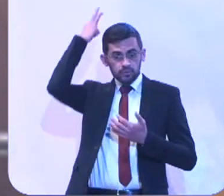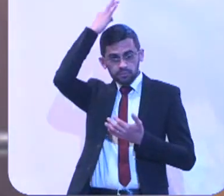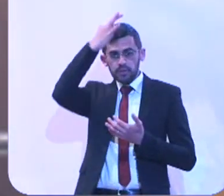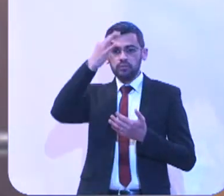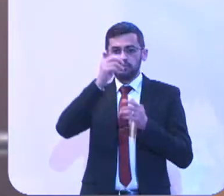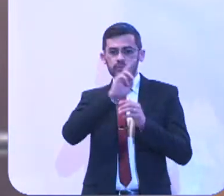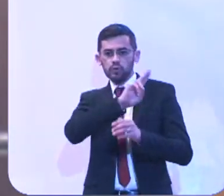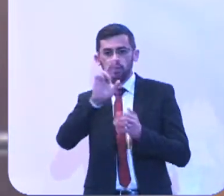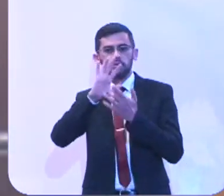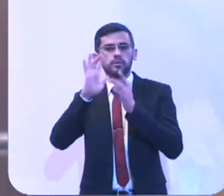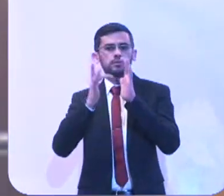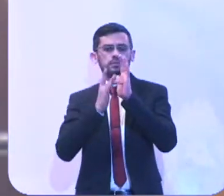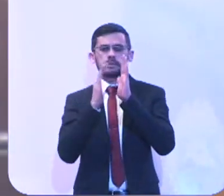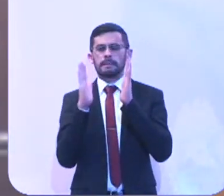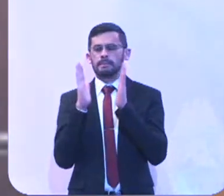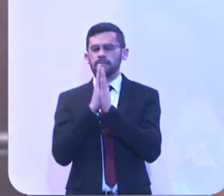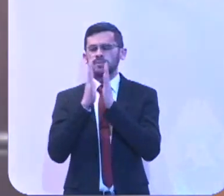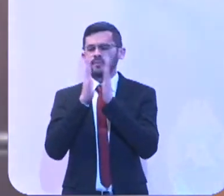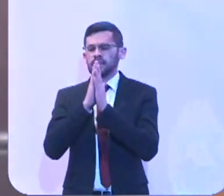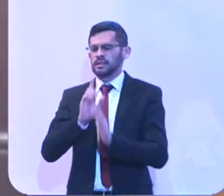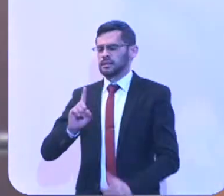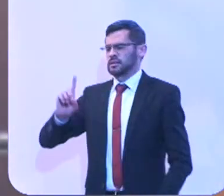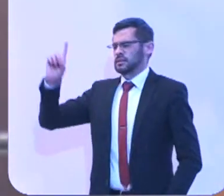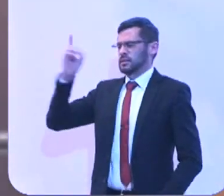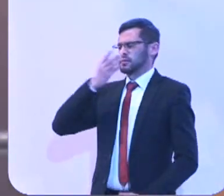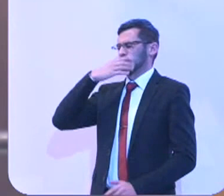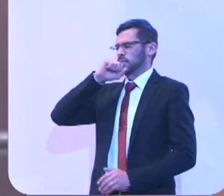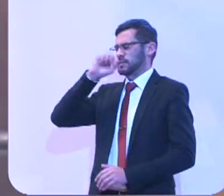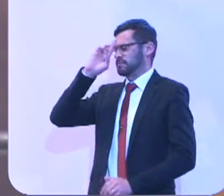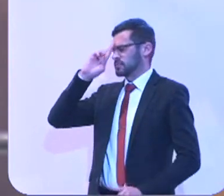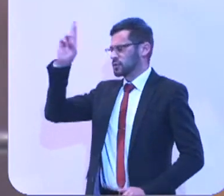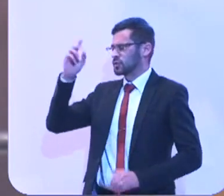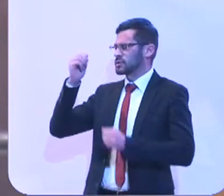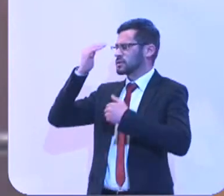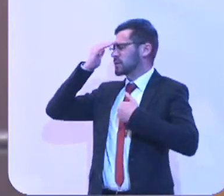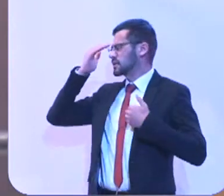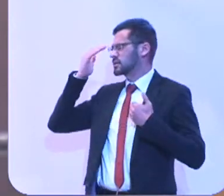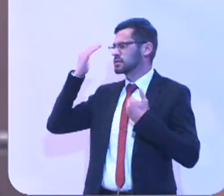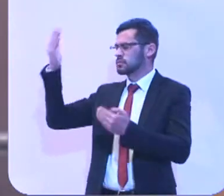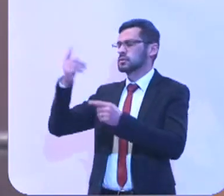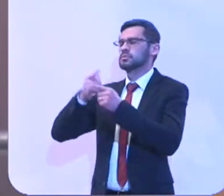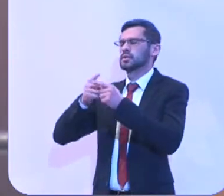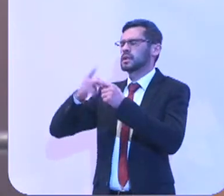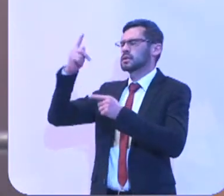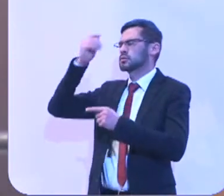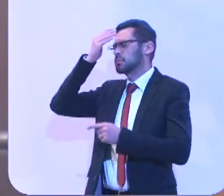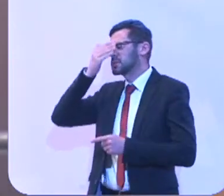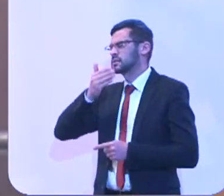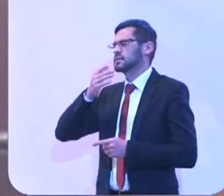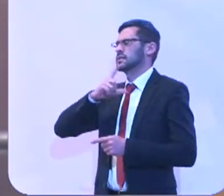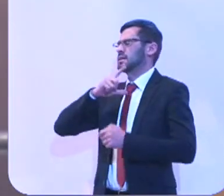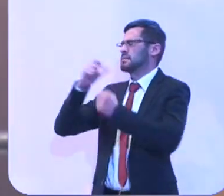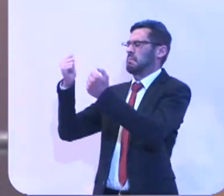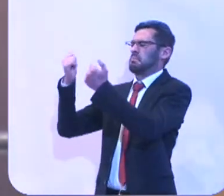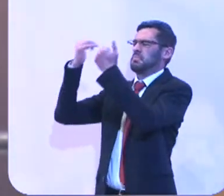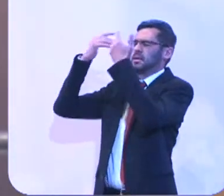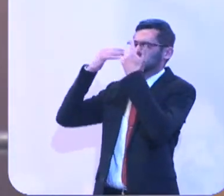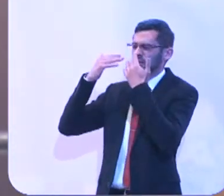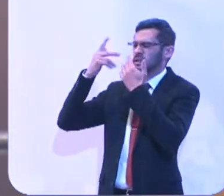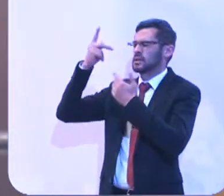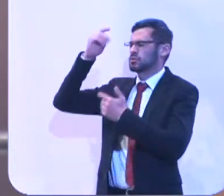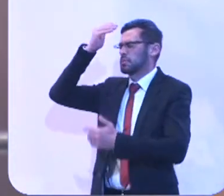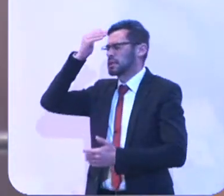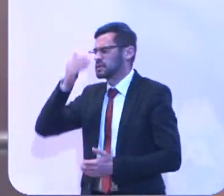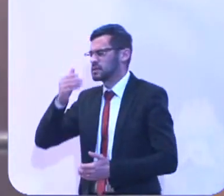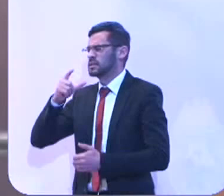de Jesus. Pai querido, Senhor, nós te damos graças, porque na tua presença existe bênção, na tua